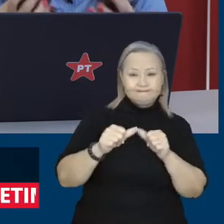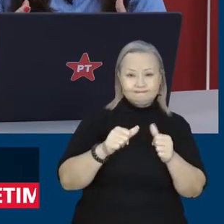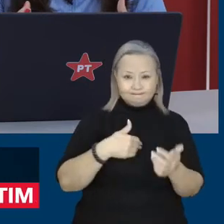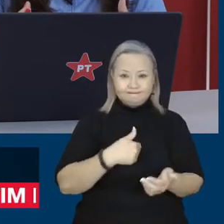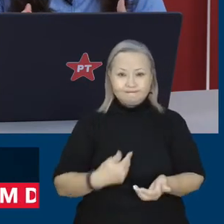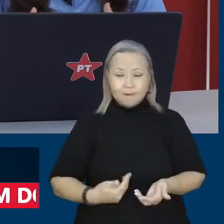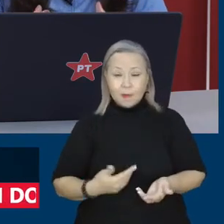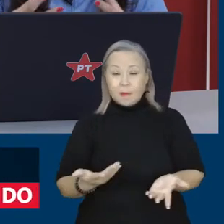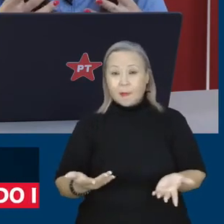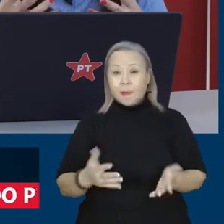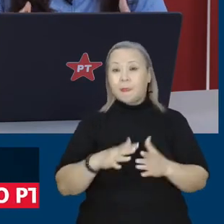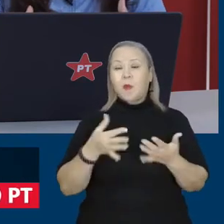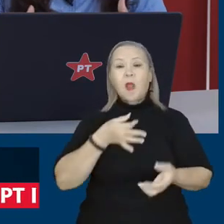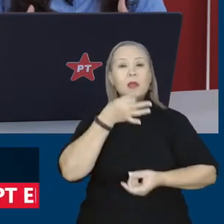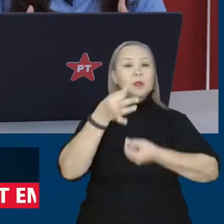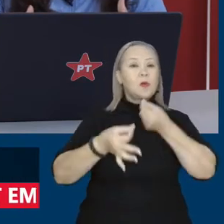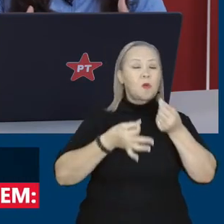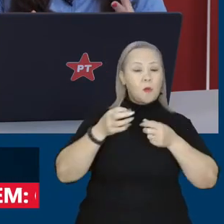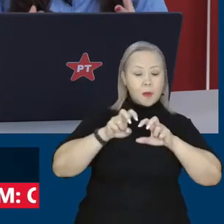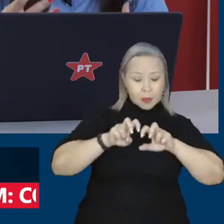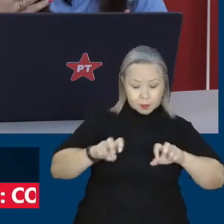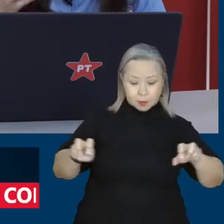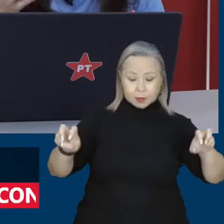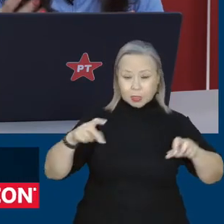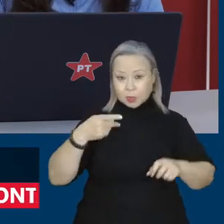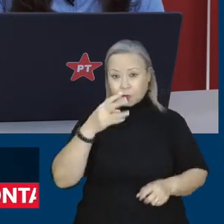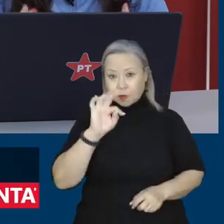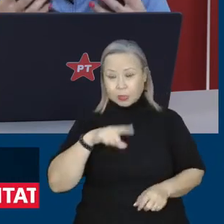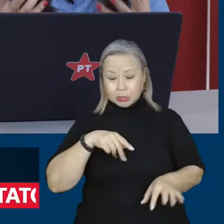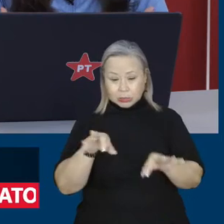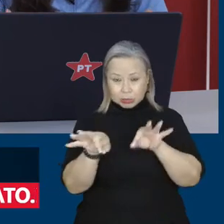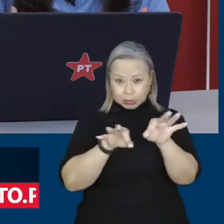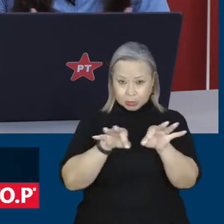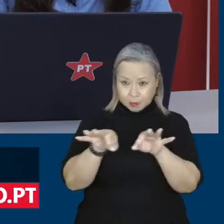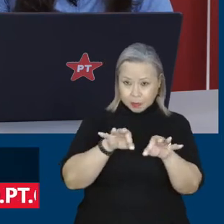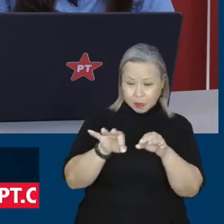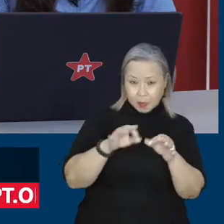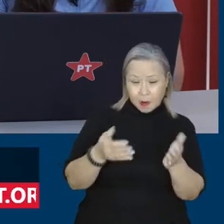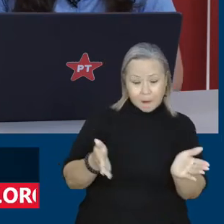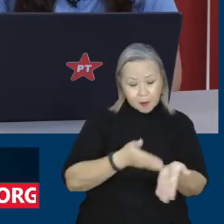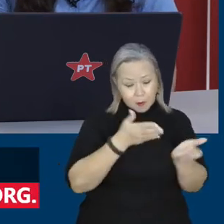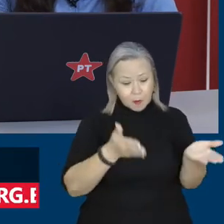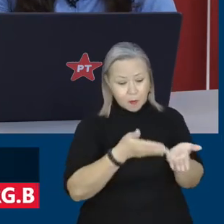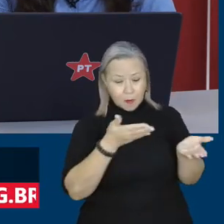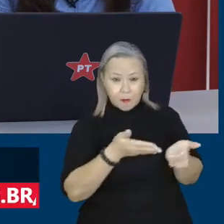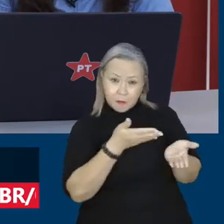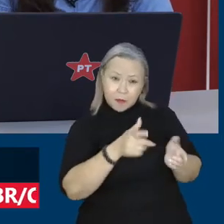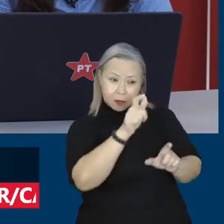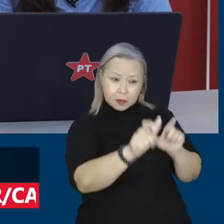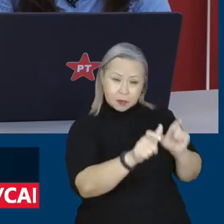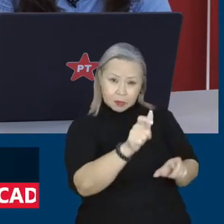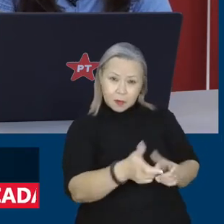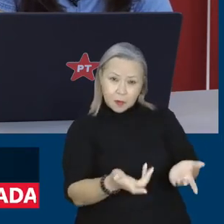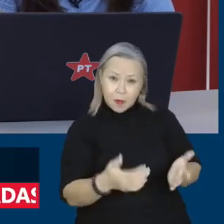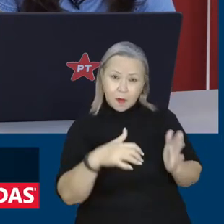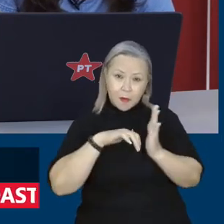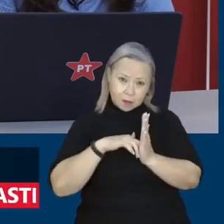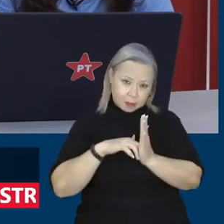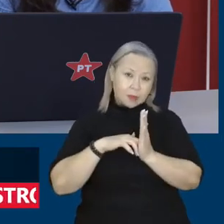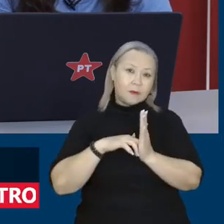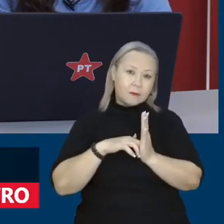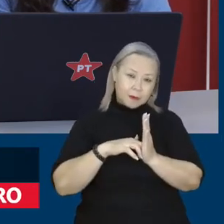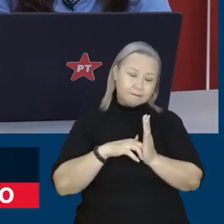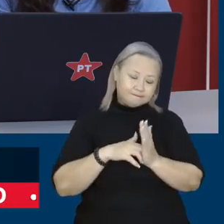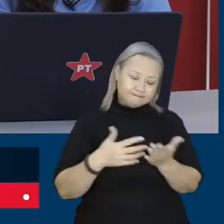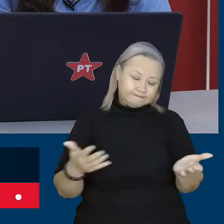quais argumentos né a bancada do PT aí tem preparado para convencer seus pares aí no senado federal nesse